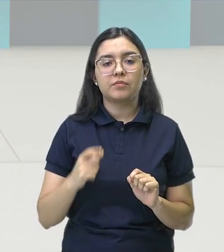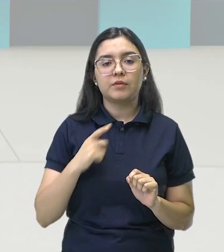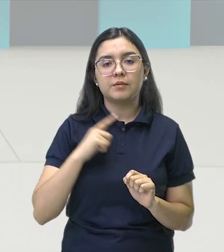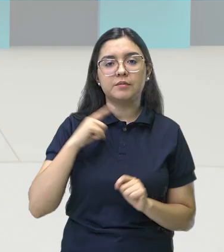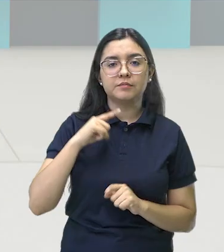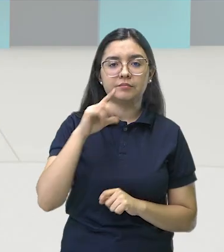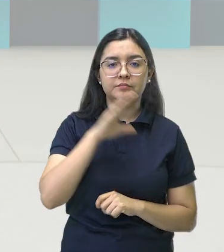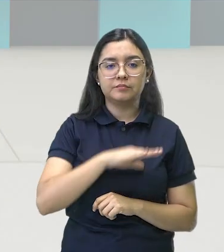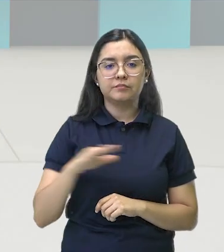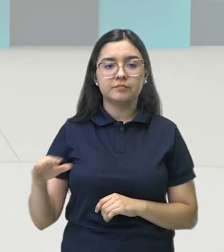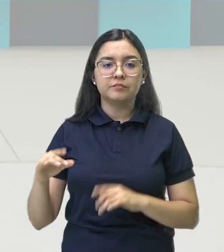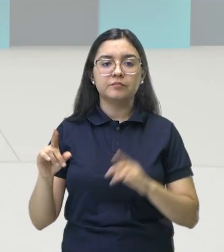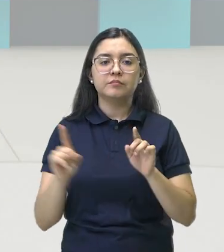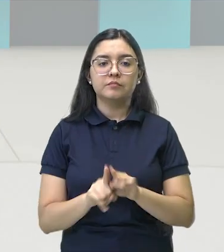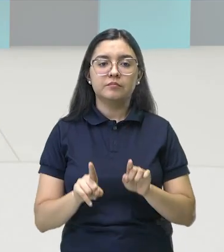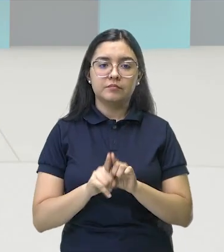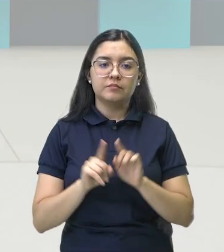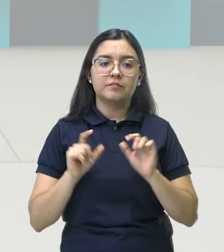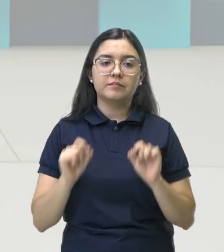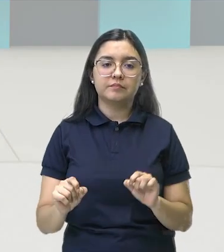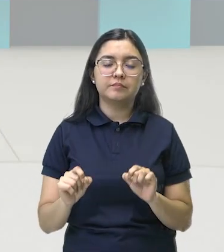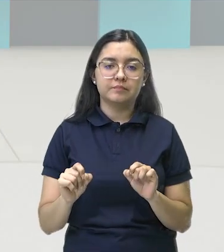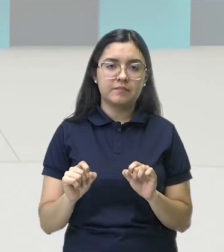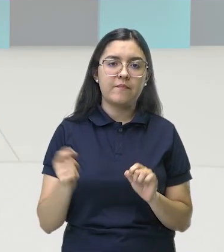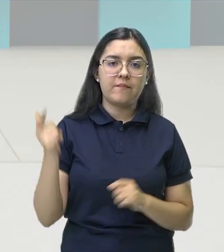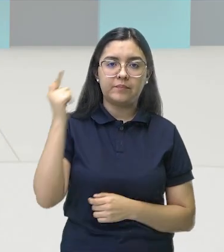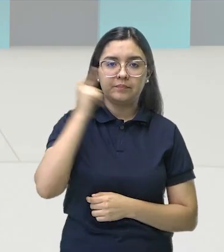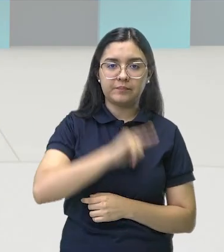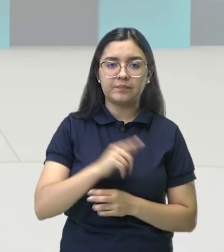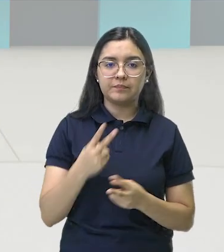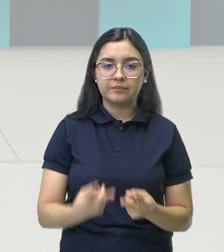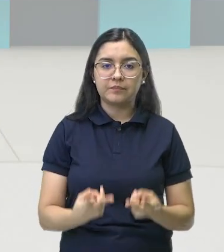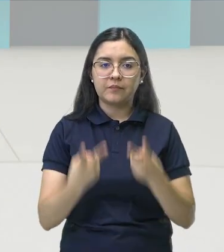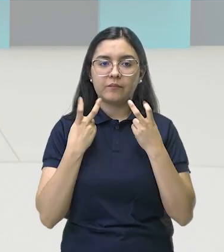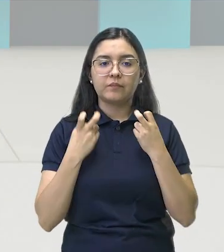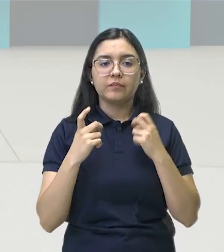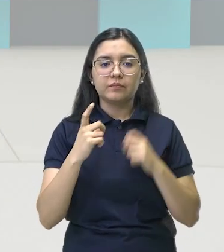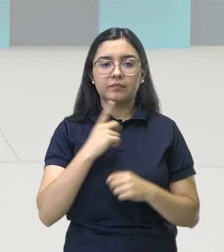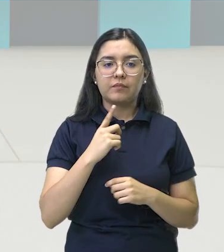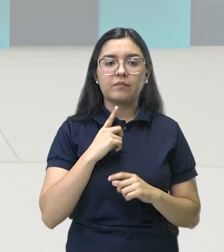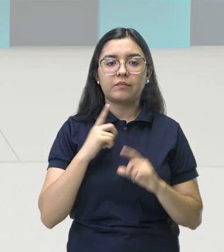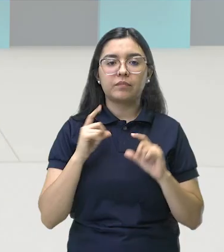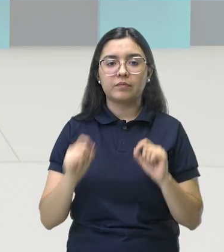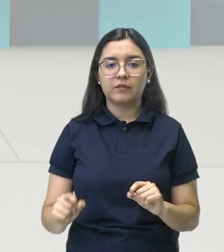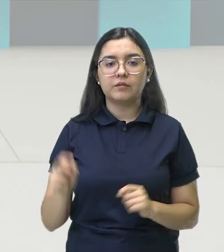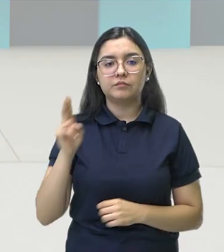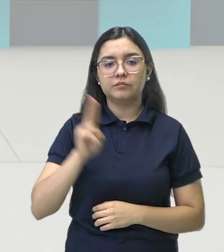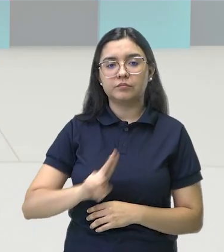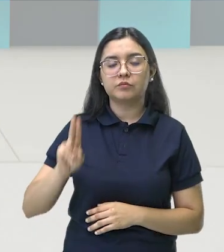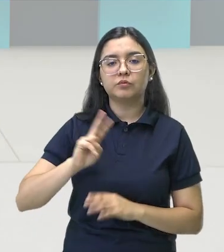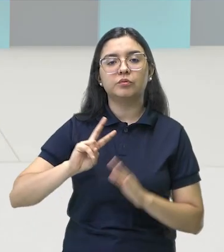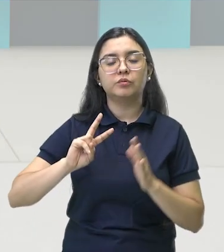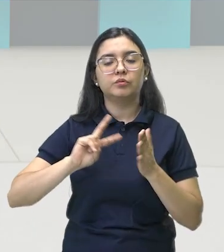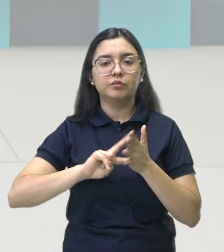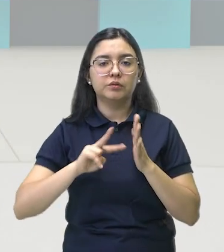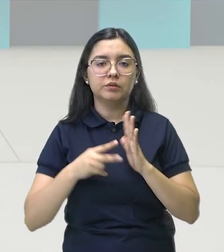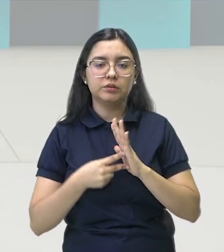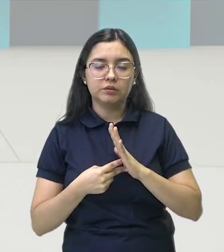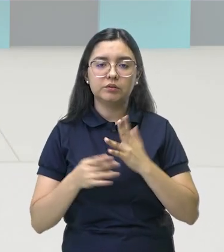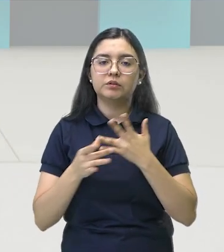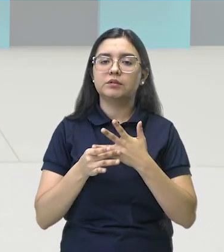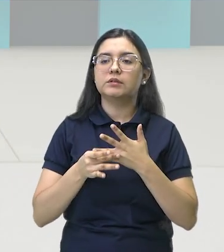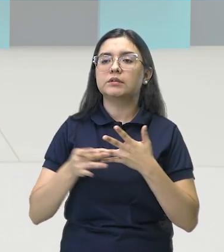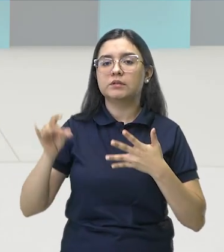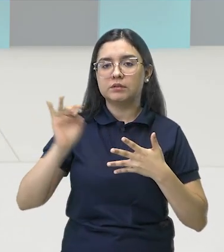menor até o maior, você consegue perceber que tem sim o uso dos signos, tem a questão